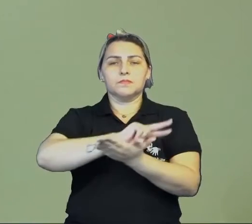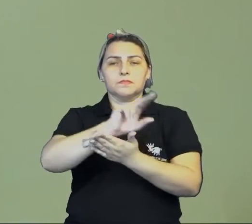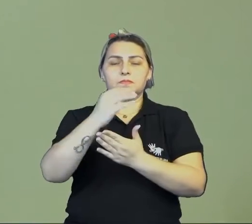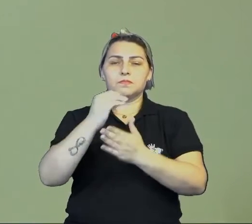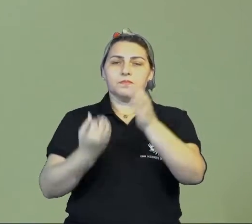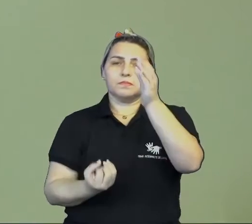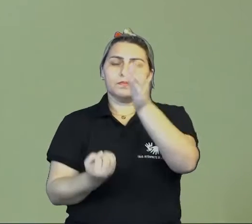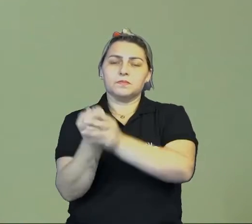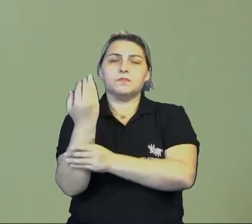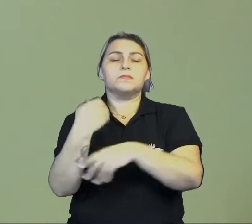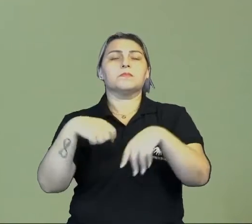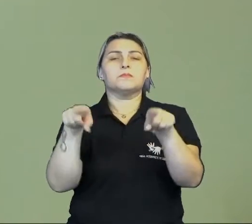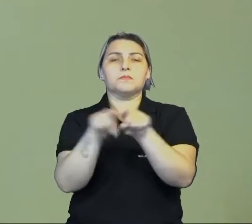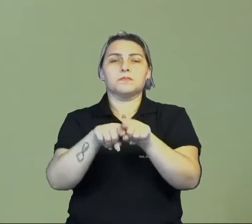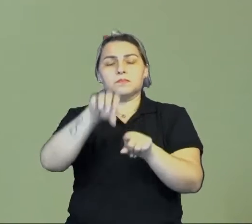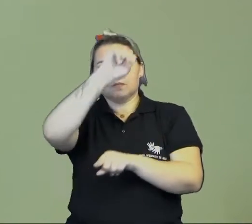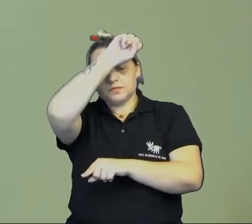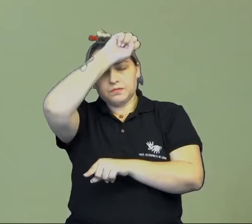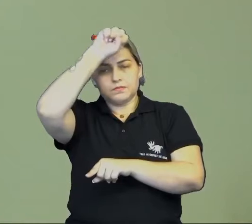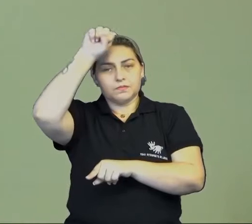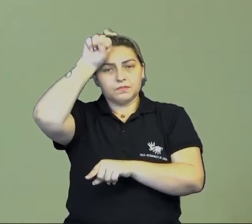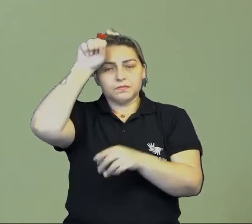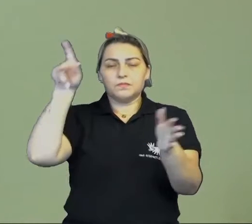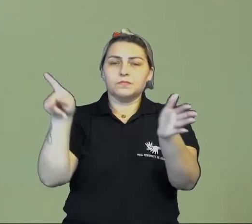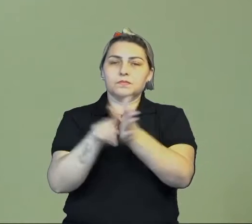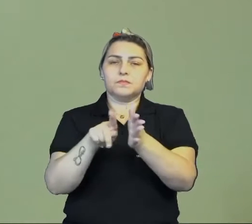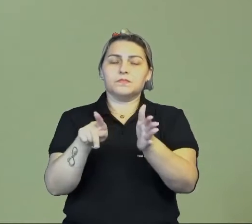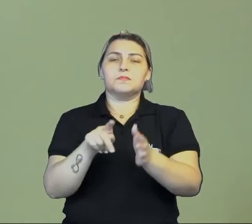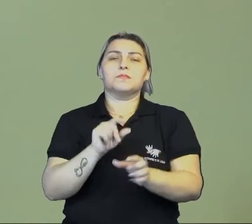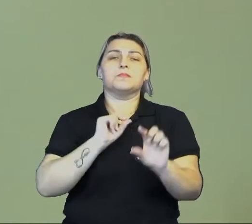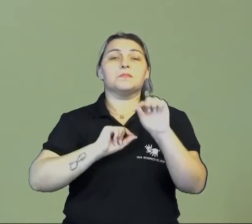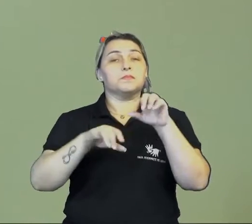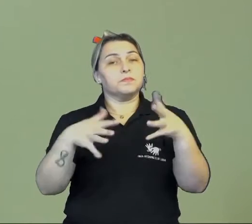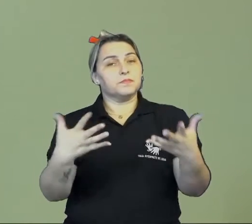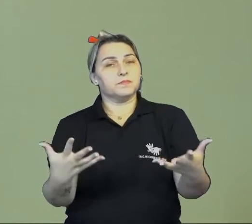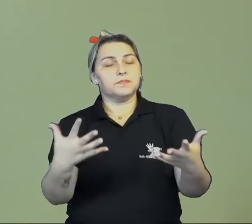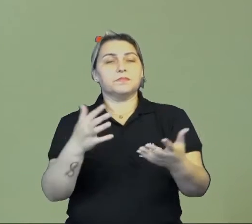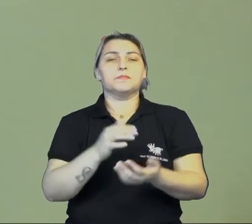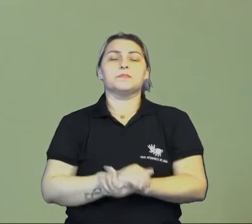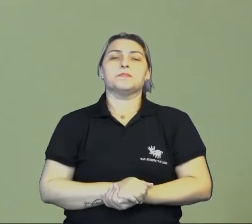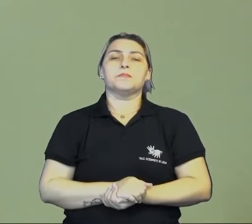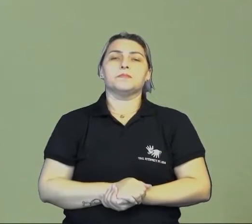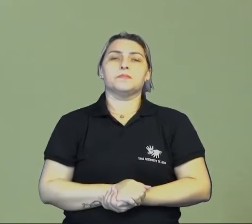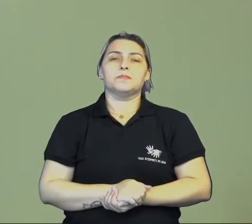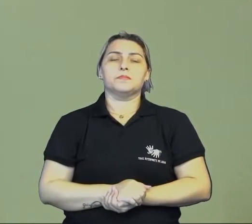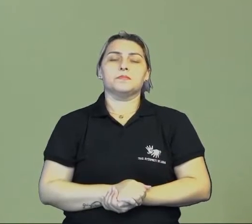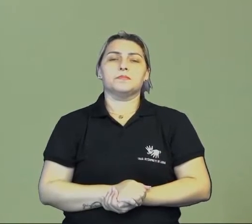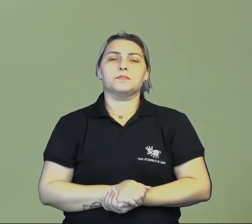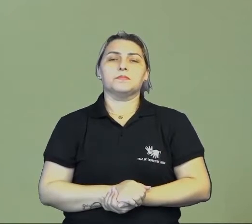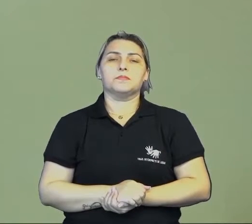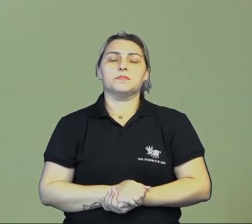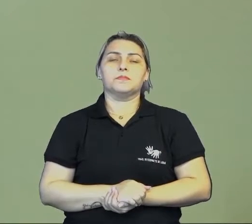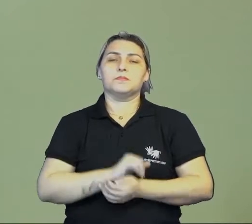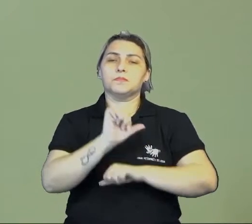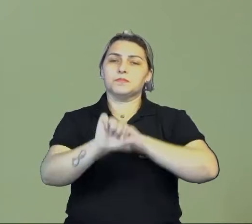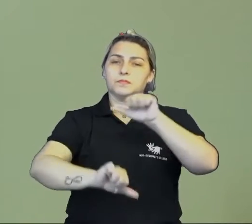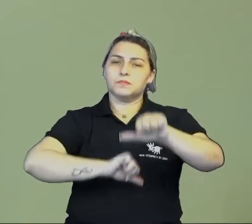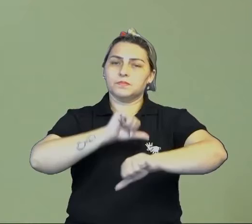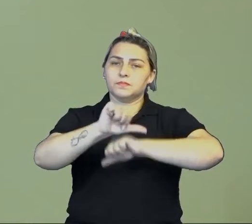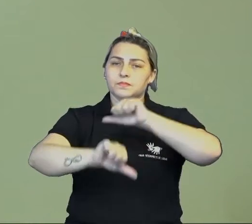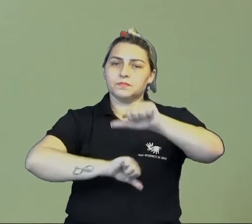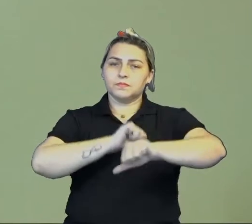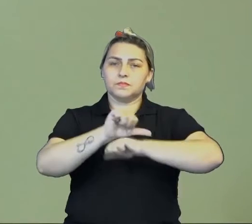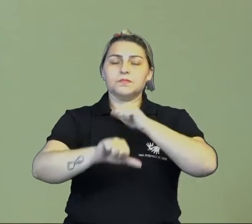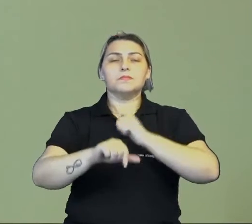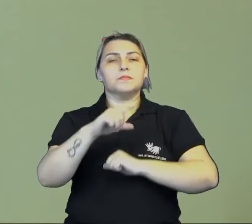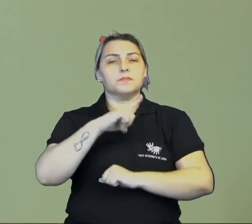surgiram, dentre elas a sociologia. E quer queira, quer não, com as transformações que se